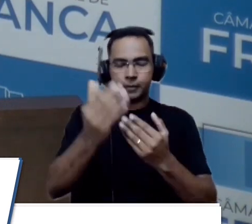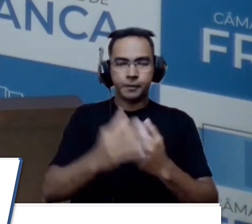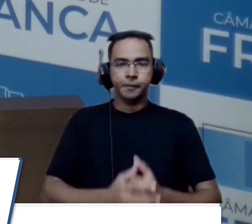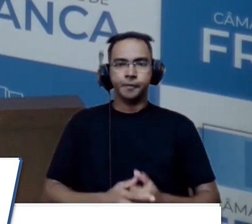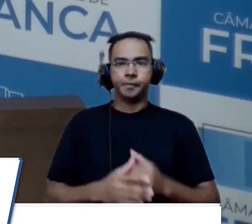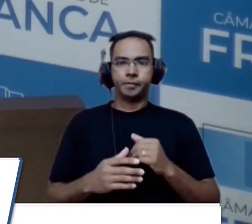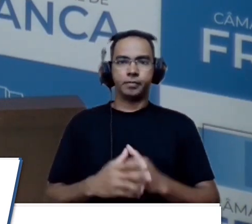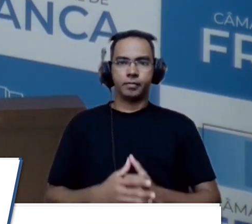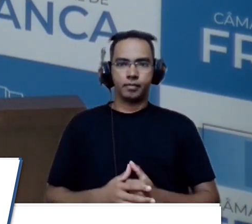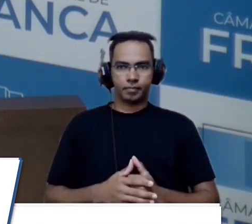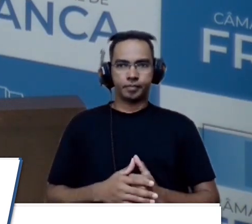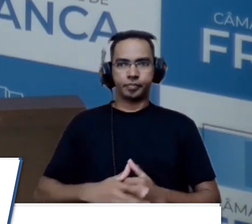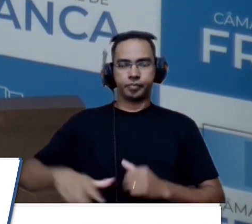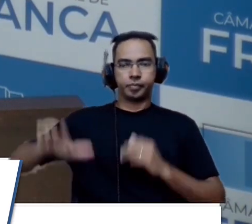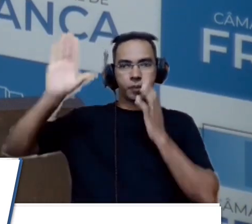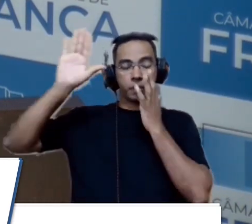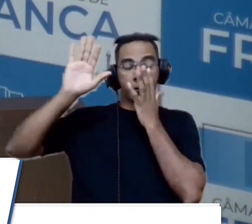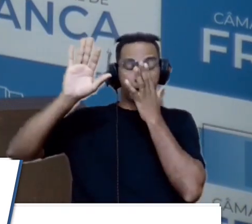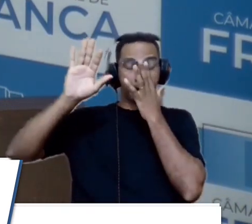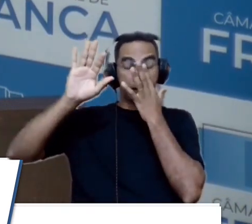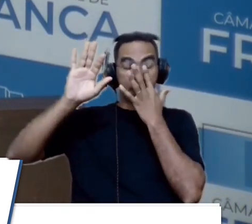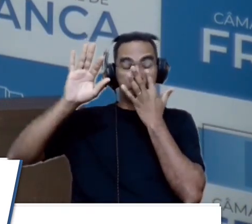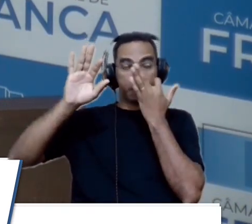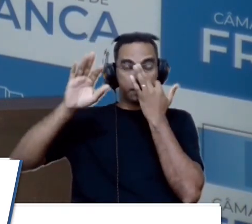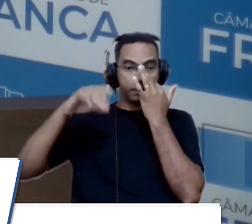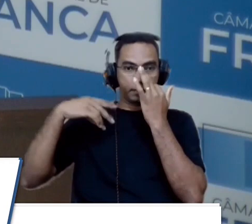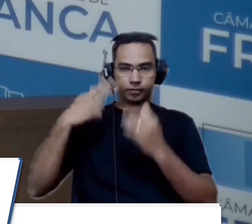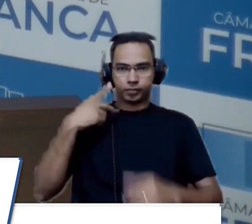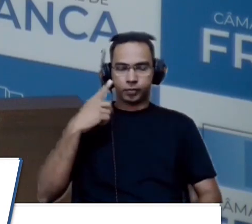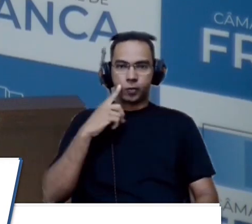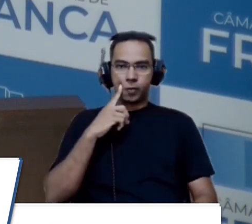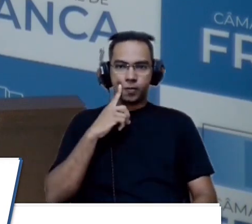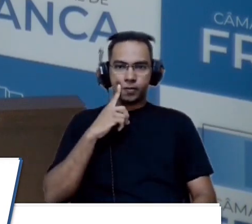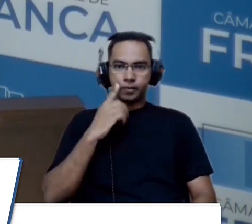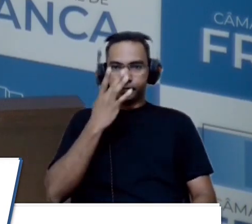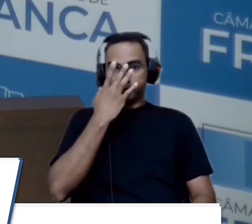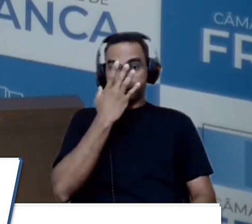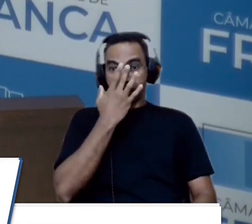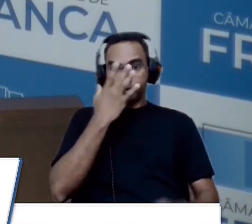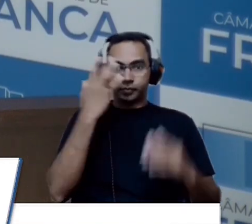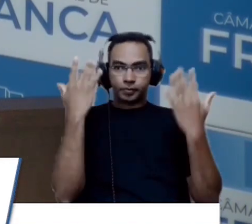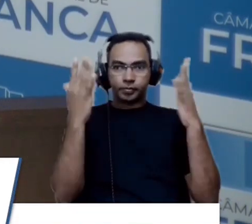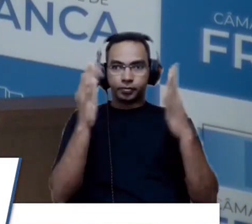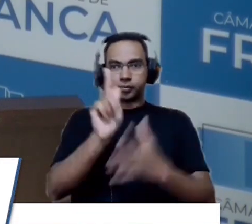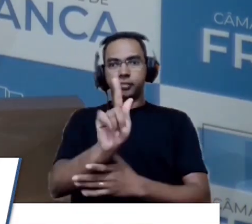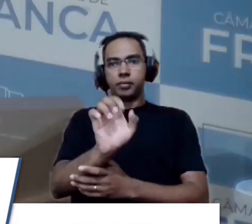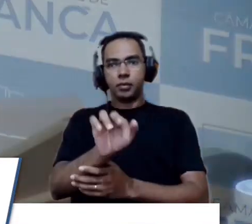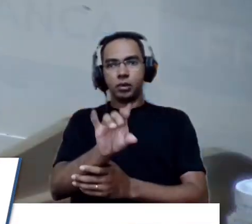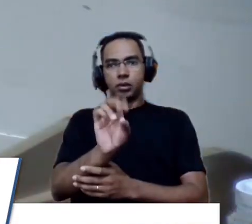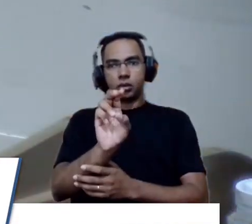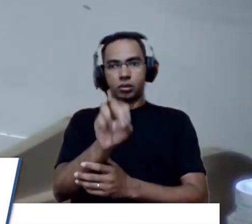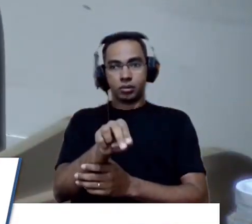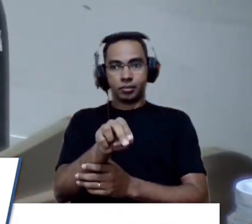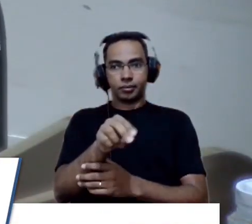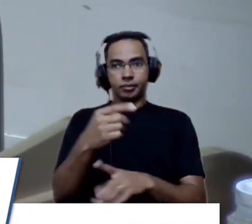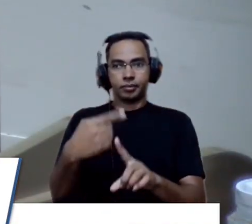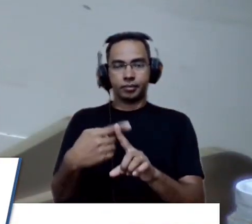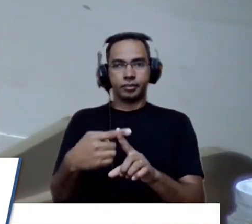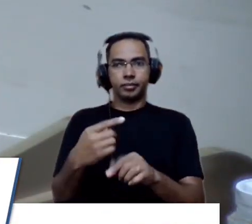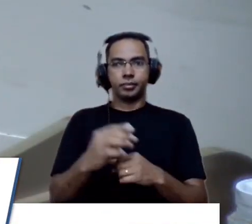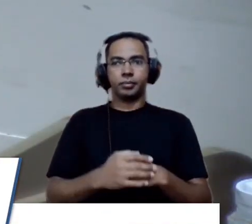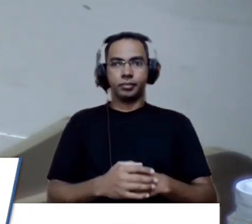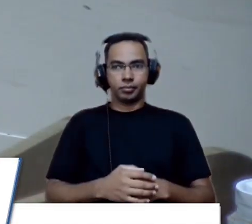Peço a palavra, presidente. A palavra ao vereador Daniel Bassi. Presidente, parabenizar o Gerson, porque